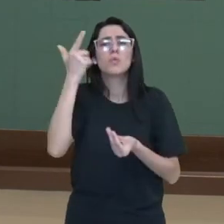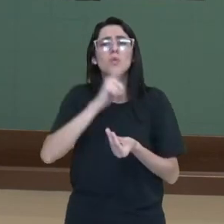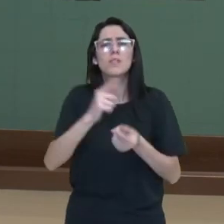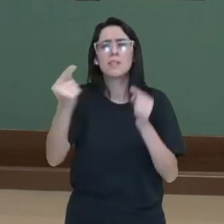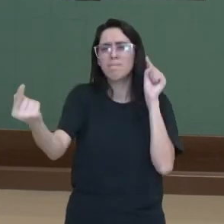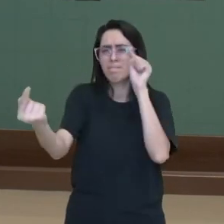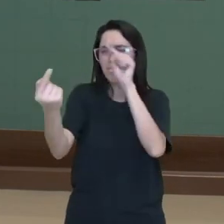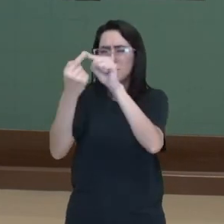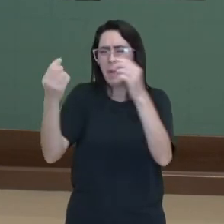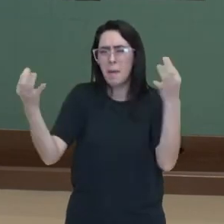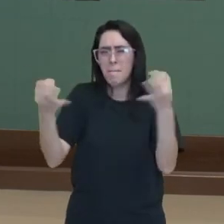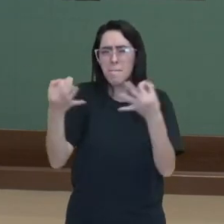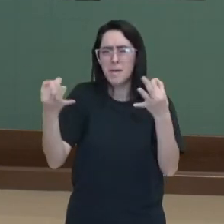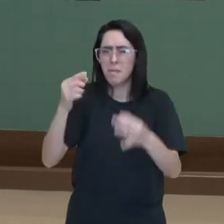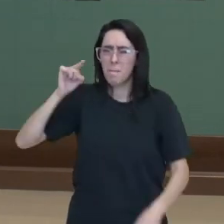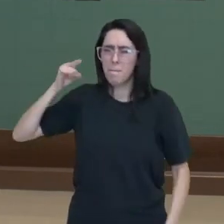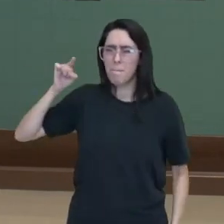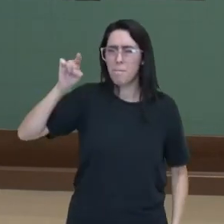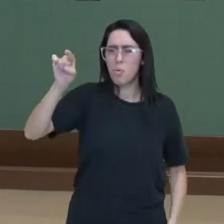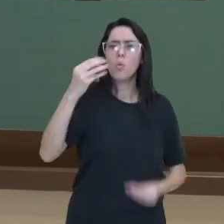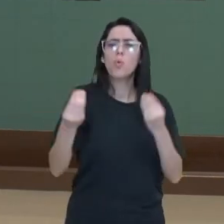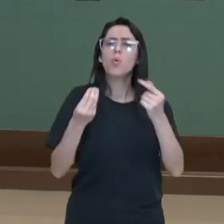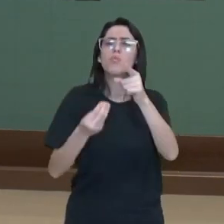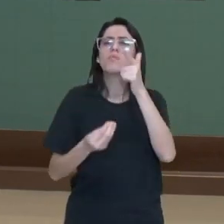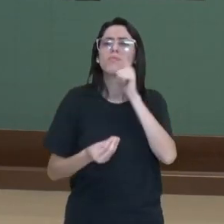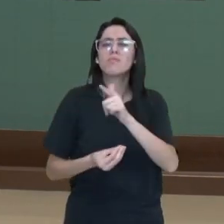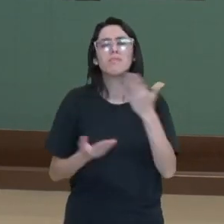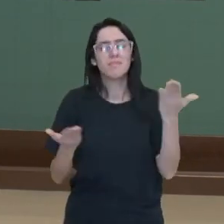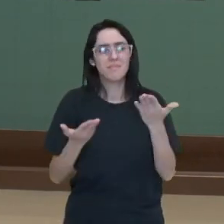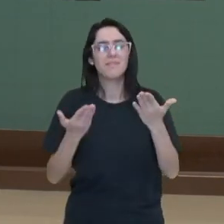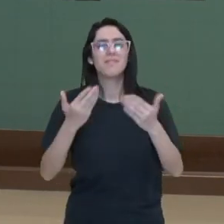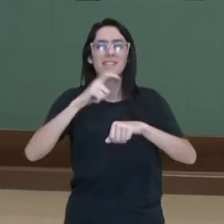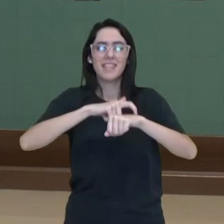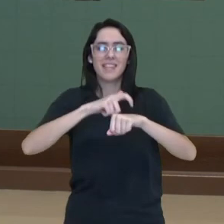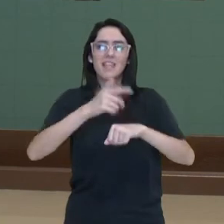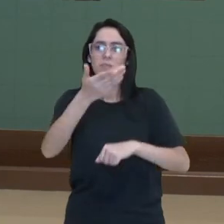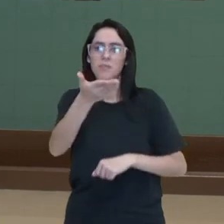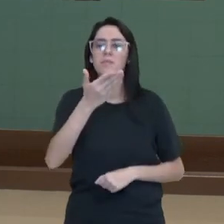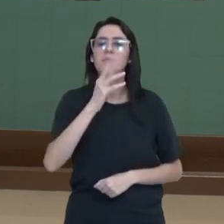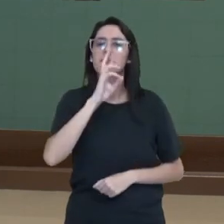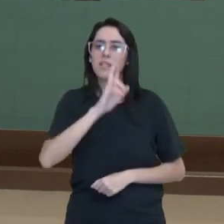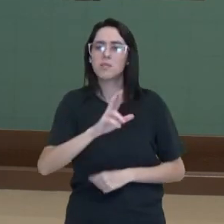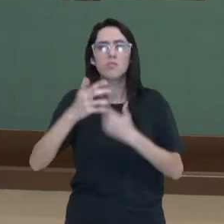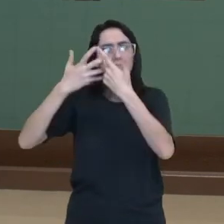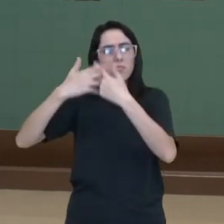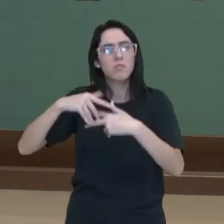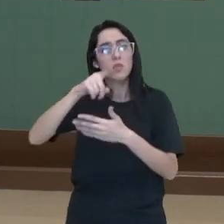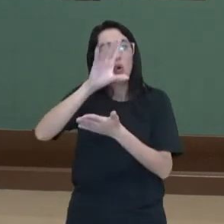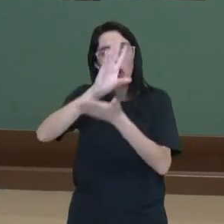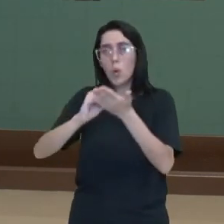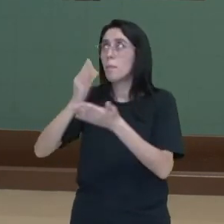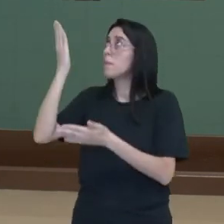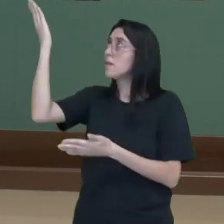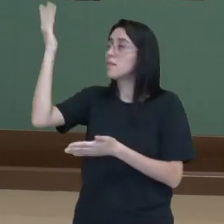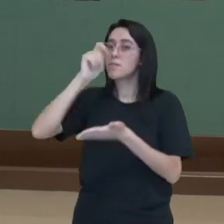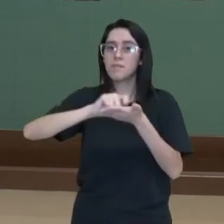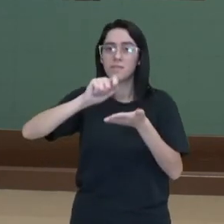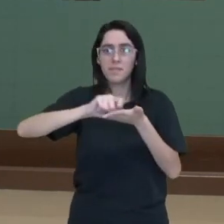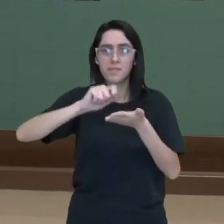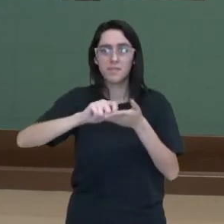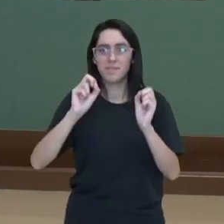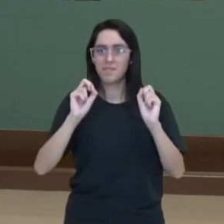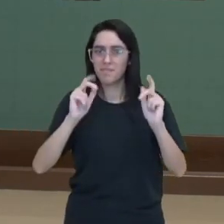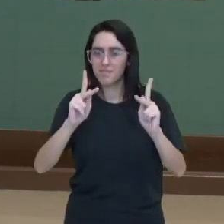alvo, acertar bem na mosca, tá bom? Um tempinho aí para você pensar, pode anotar o exercício e já fazer as